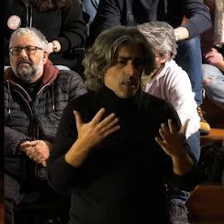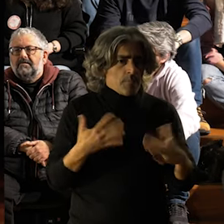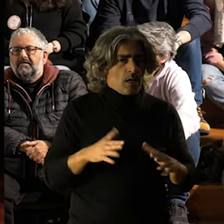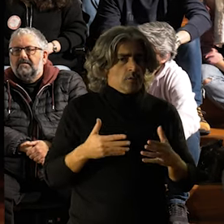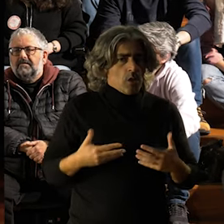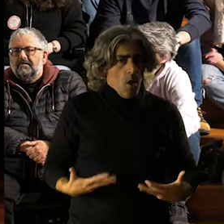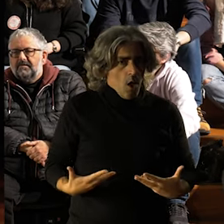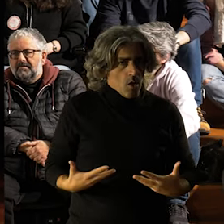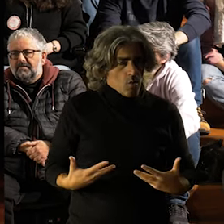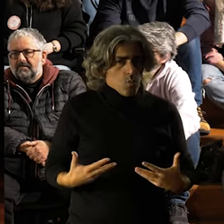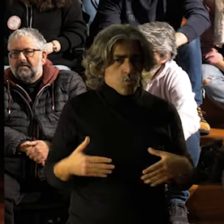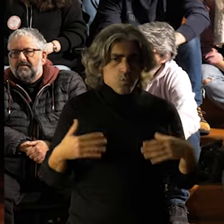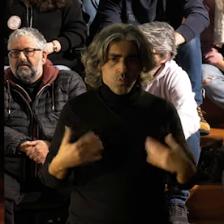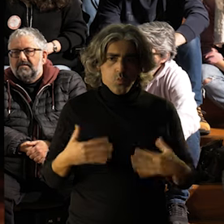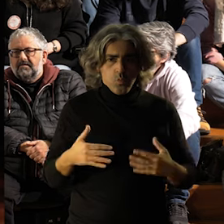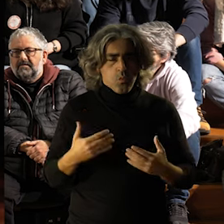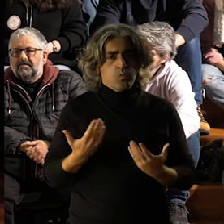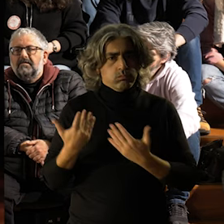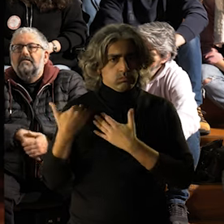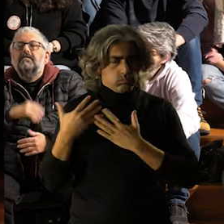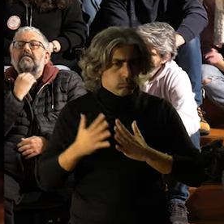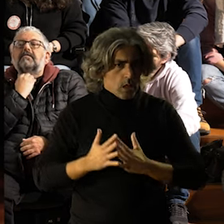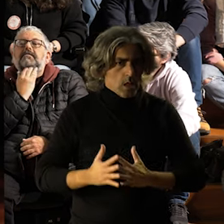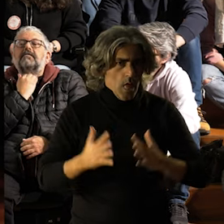do peso nestas eleições.